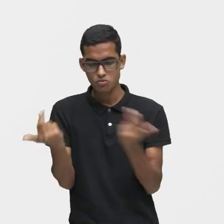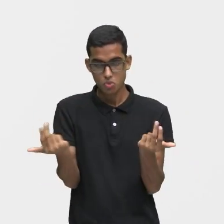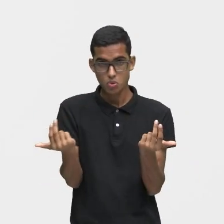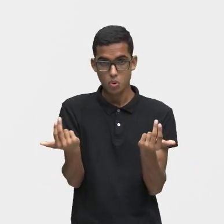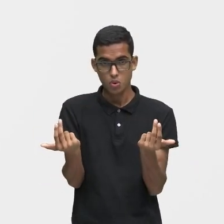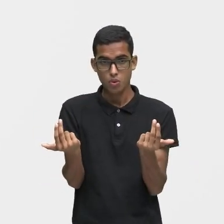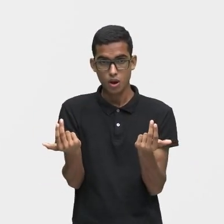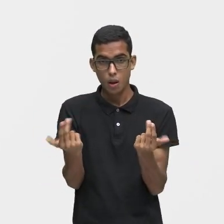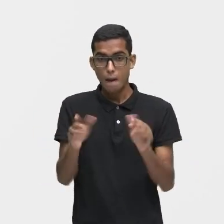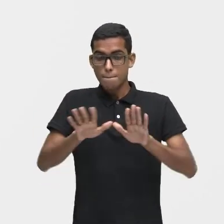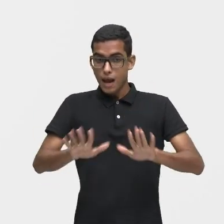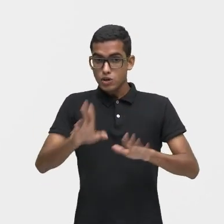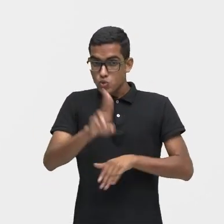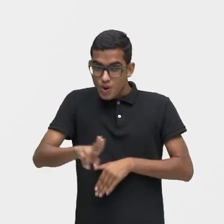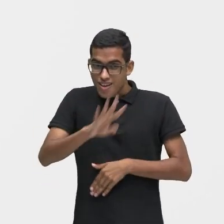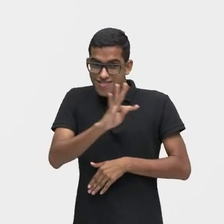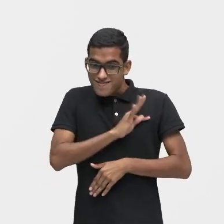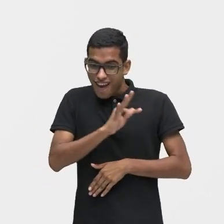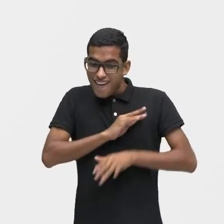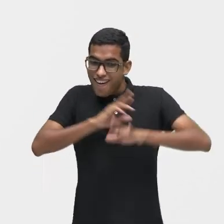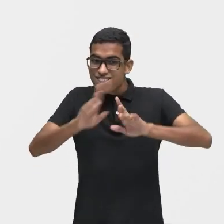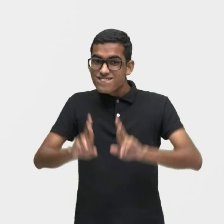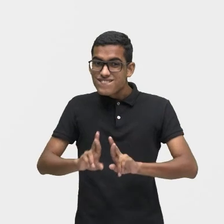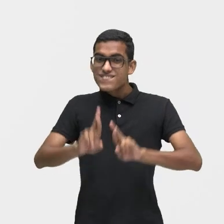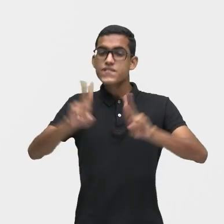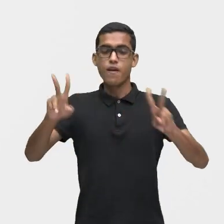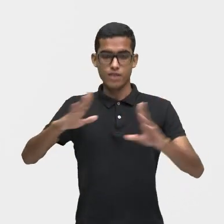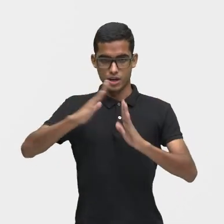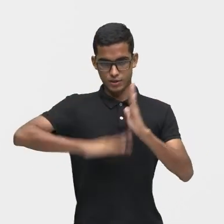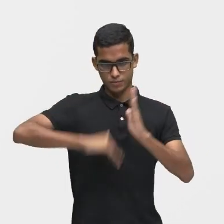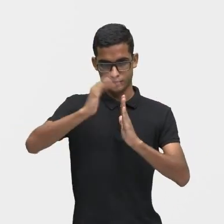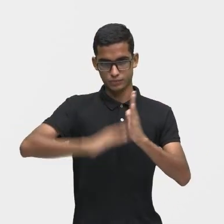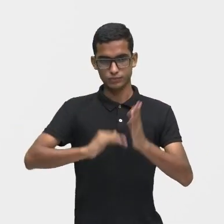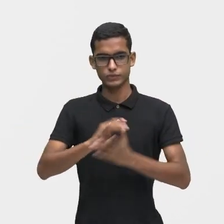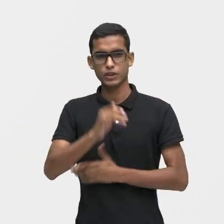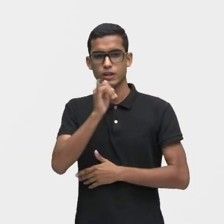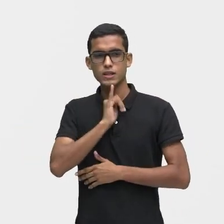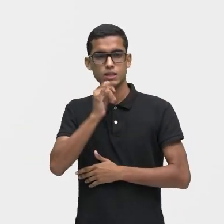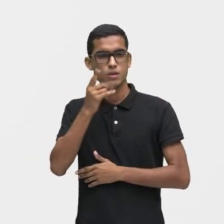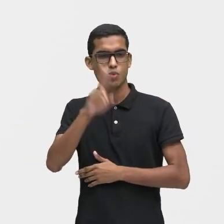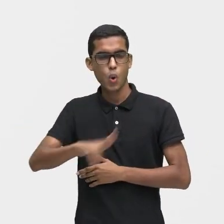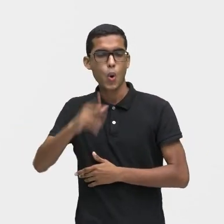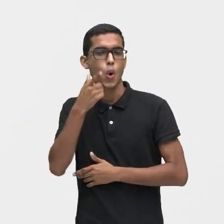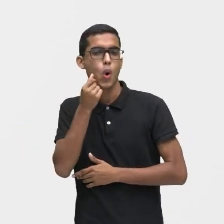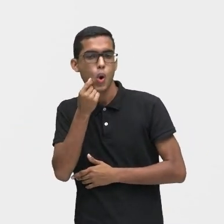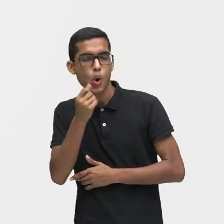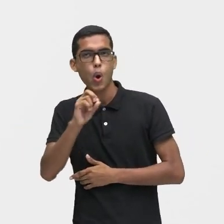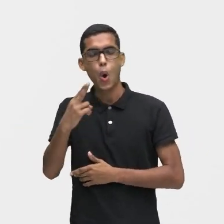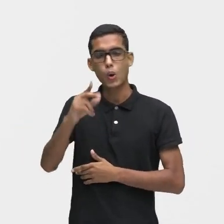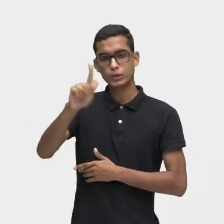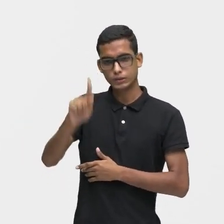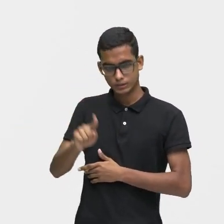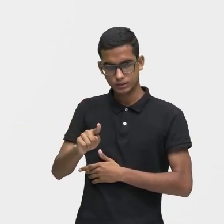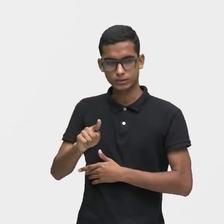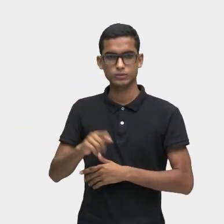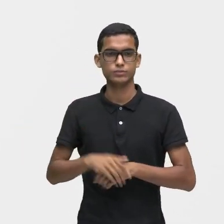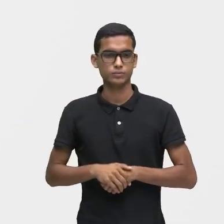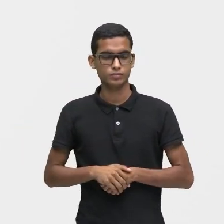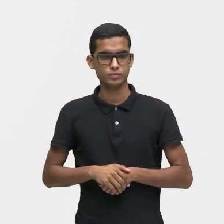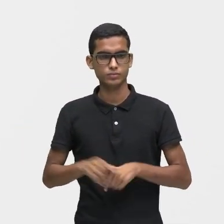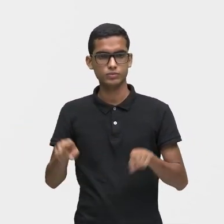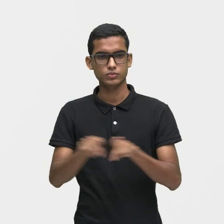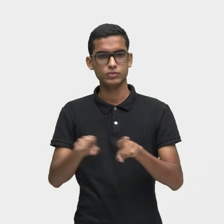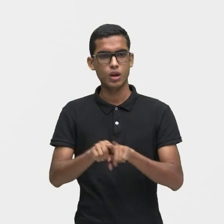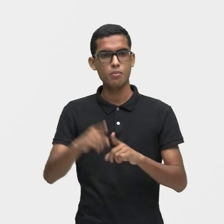com técnicas de pinturas diferentes. Exemplo: selecionar lápis de cor e lápis de cera, e tinta